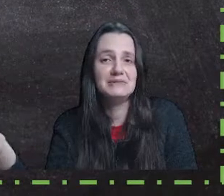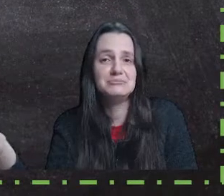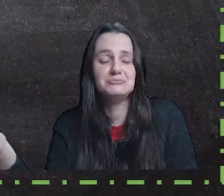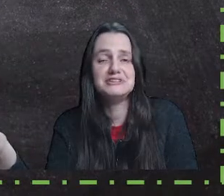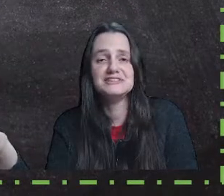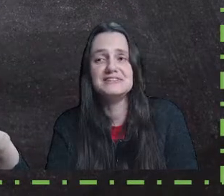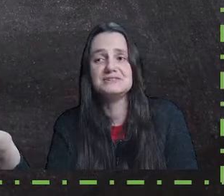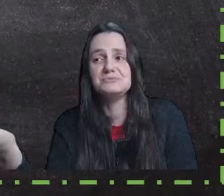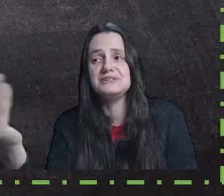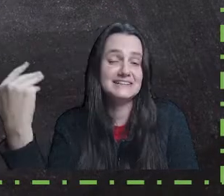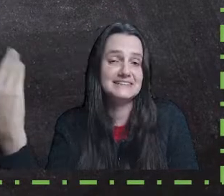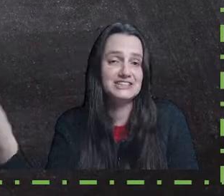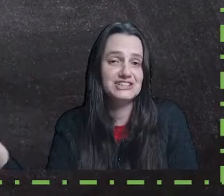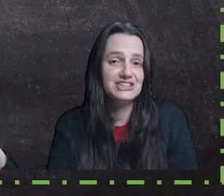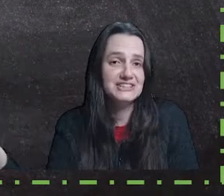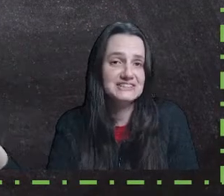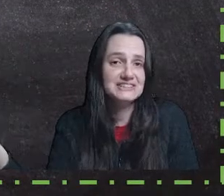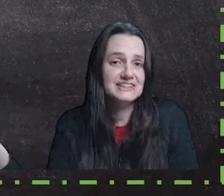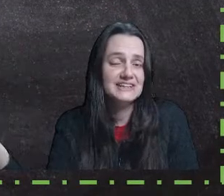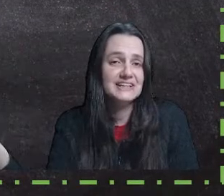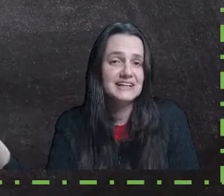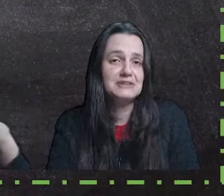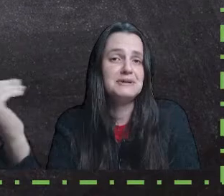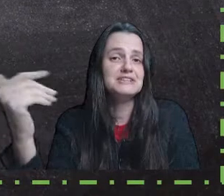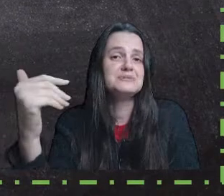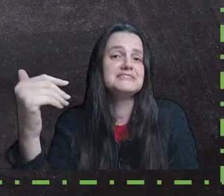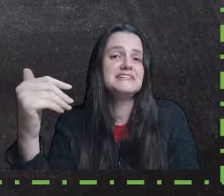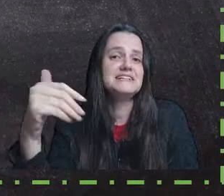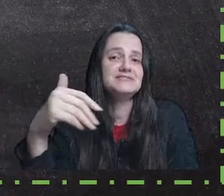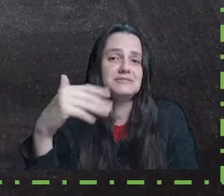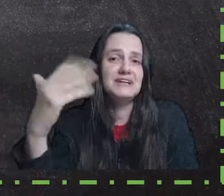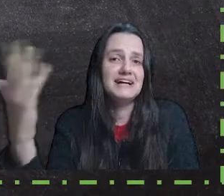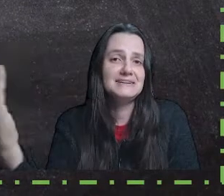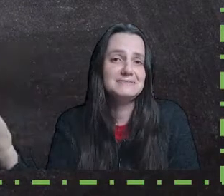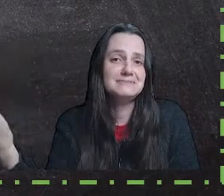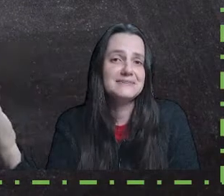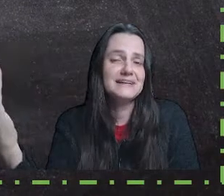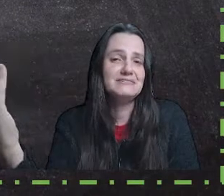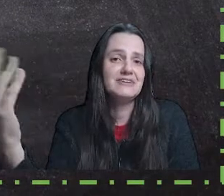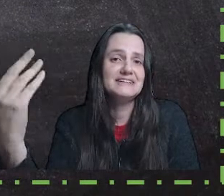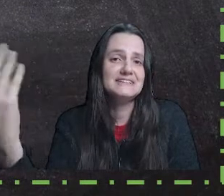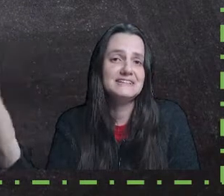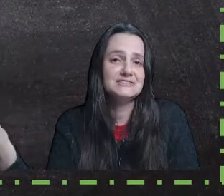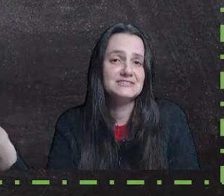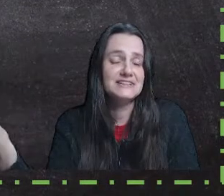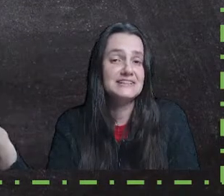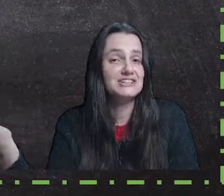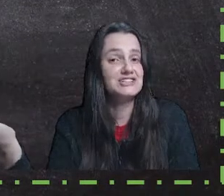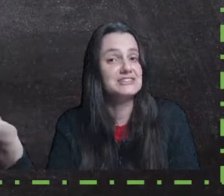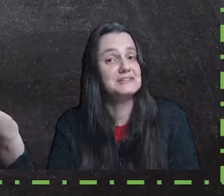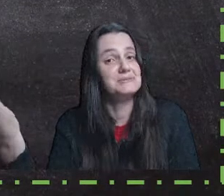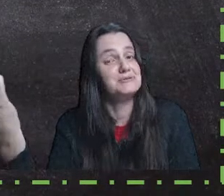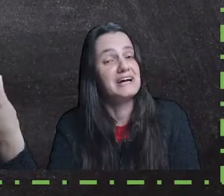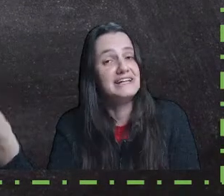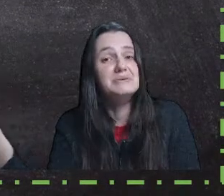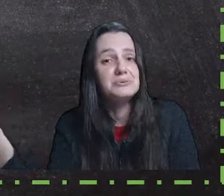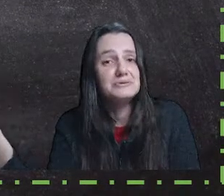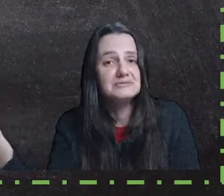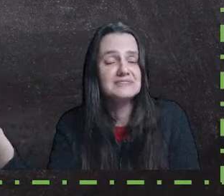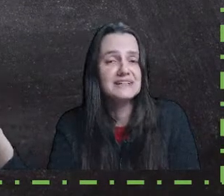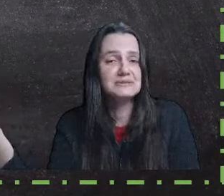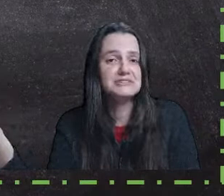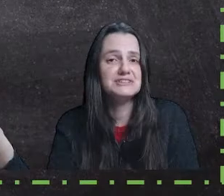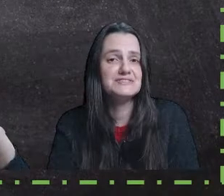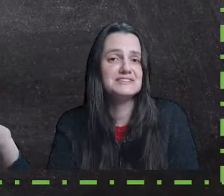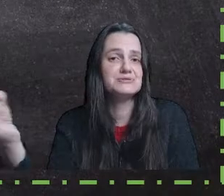daquele lugar, muitas vezes terras indígenas, e mesmo assim eles vão lá e fazem isso, né? A gente tem também o